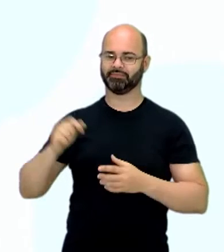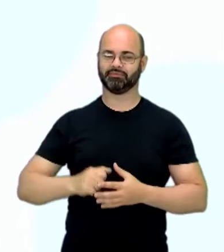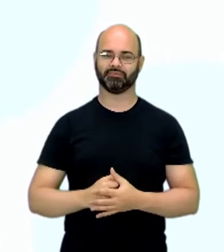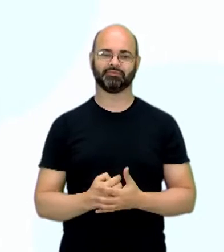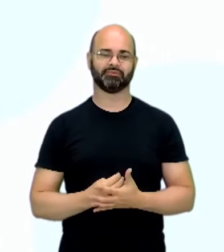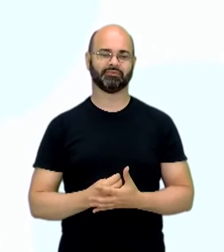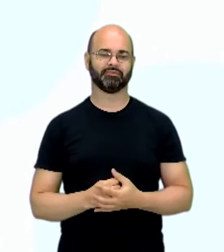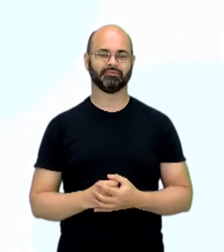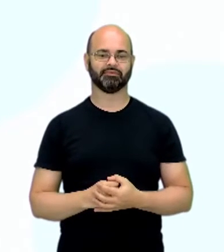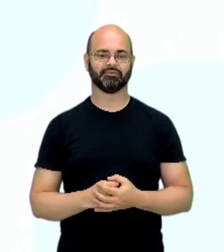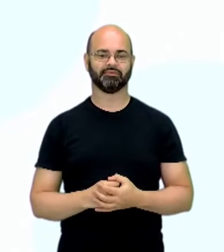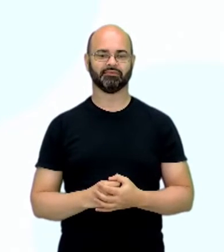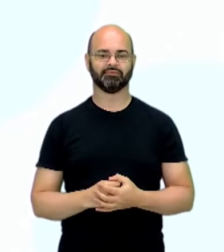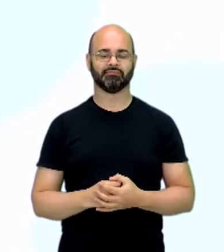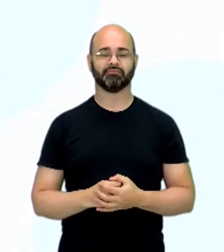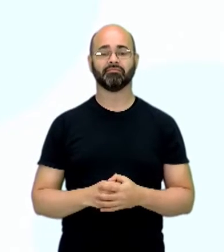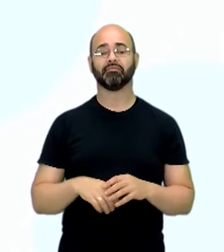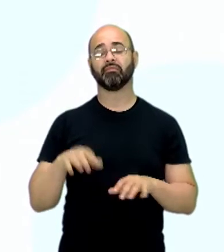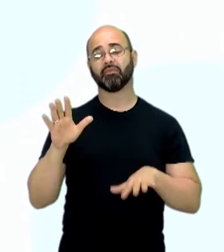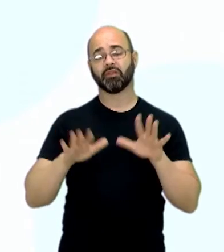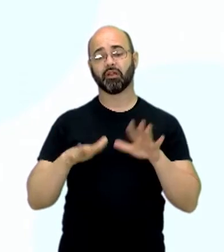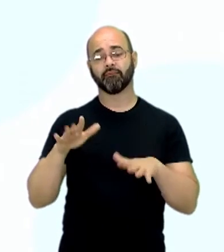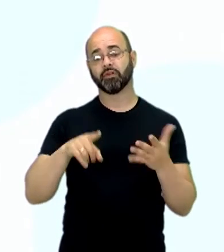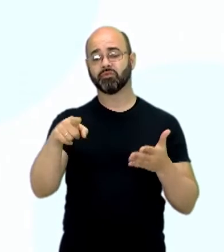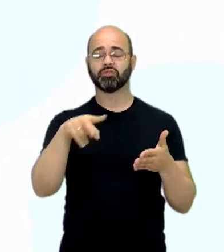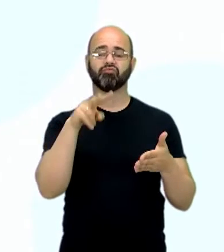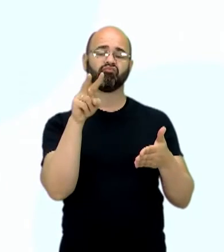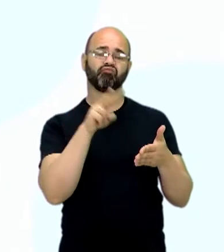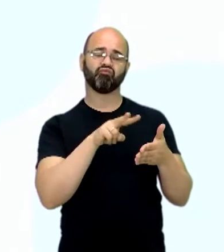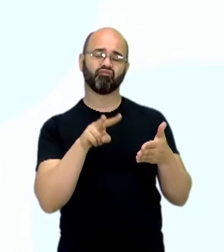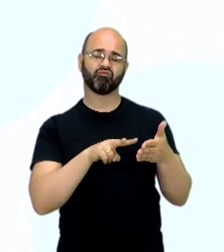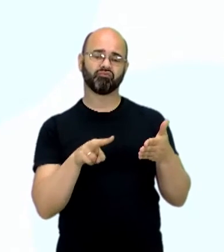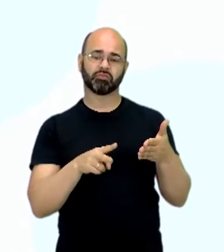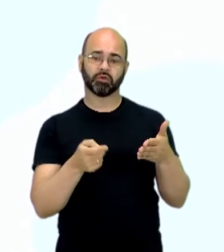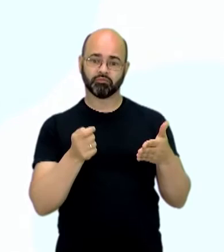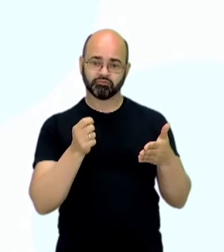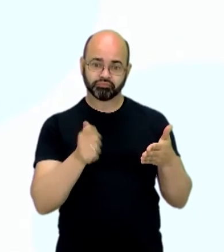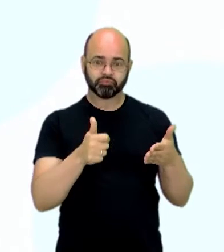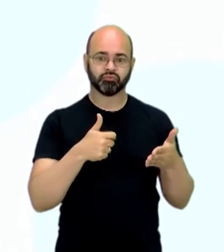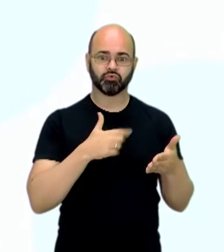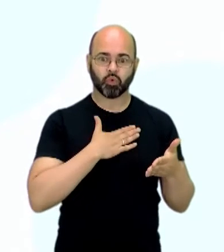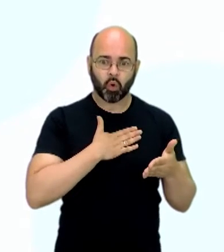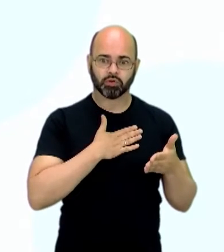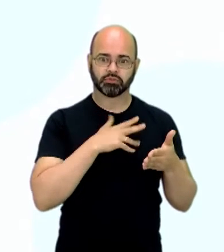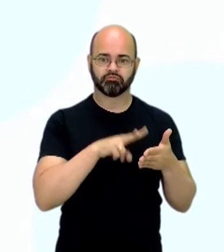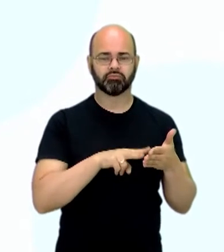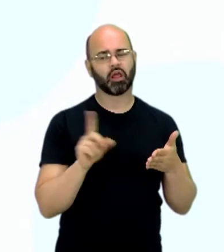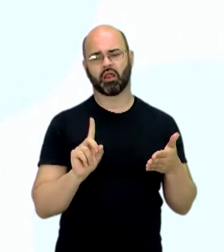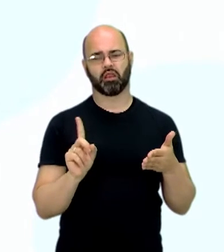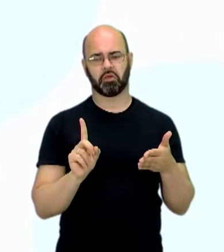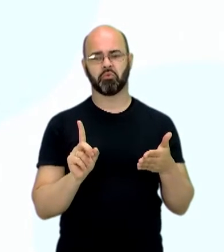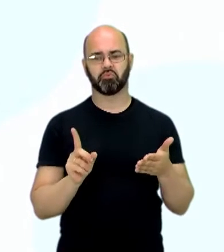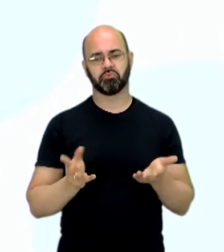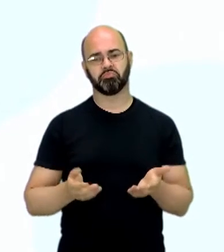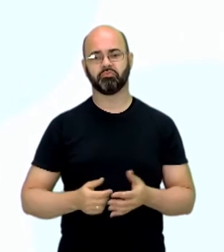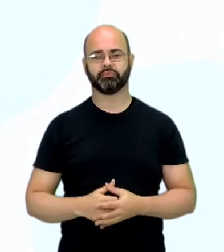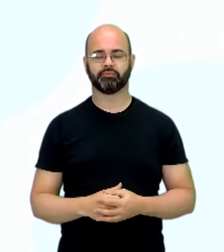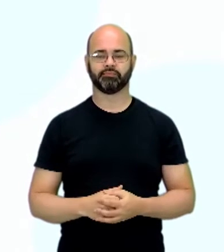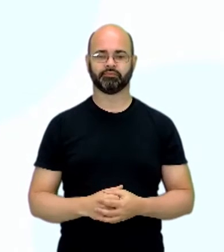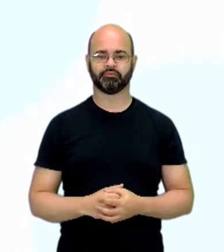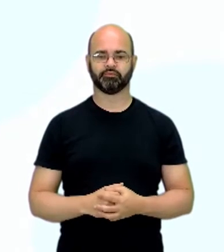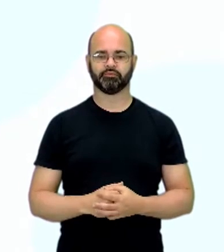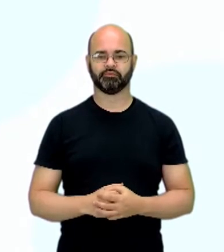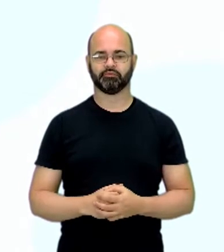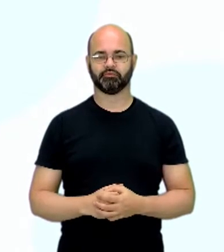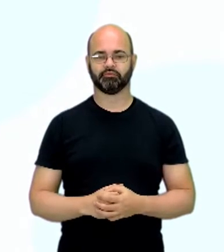not enjoy reading instantly. Pode ser que você não aprecie a leitura instantaneamente.